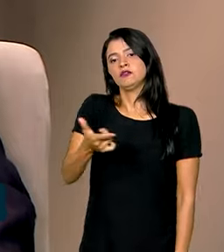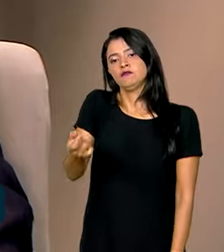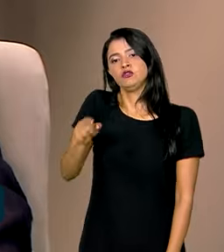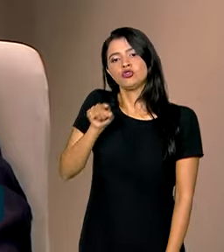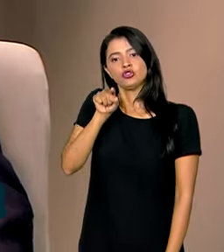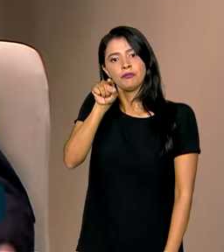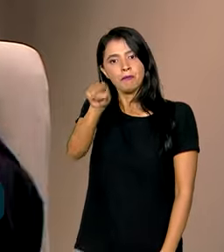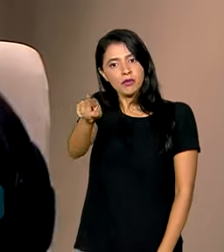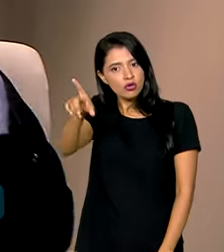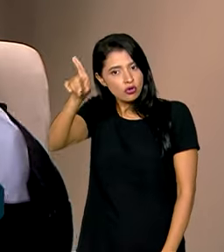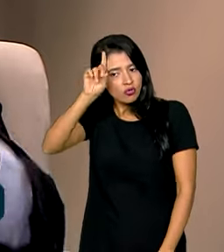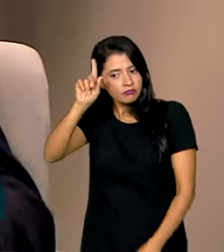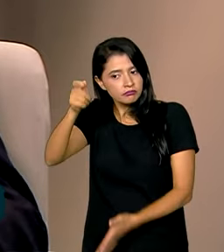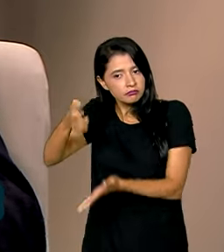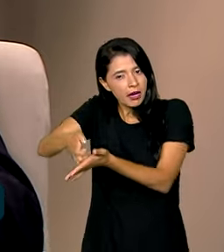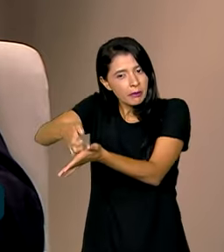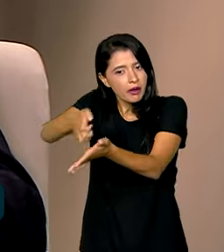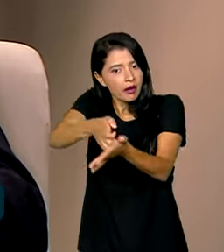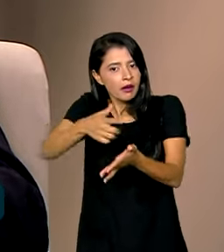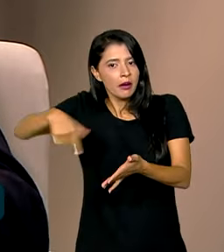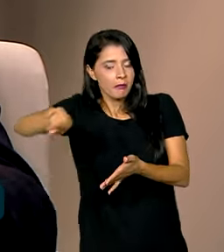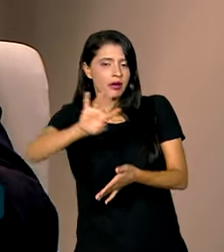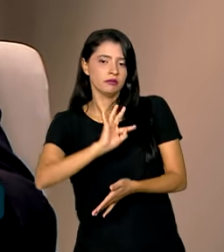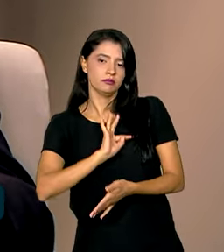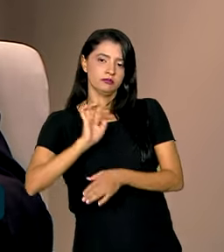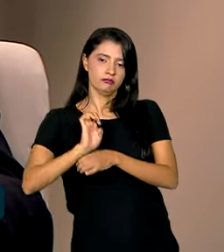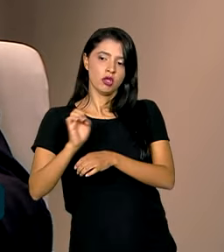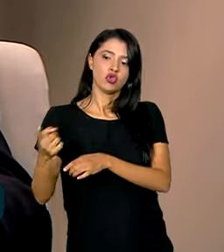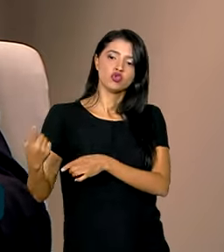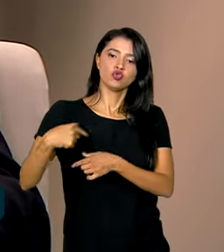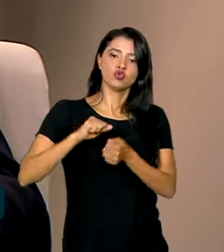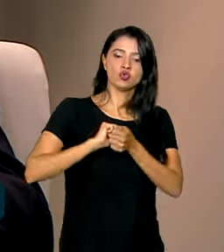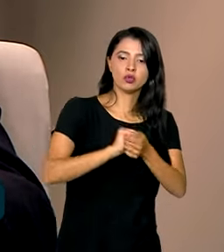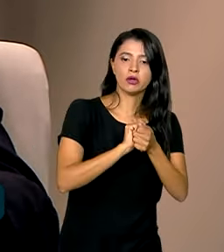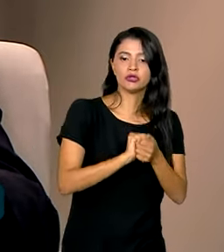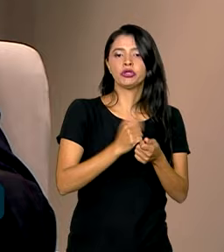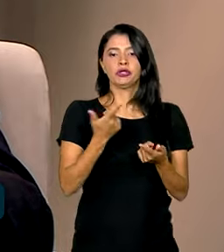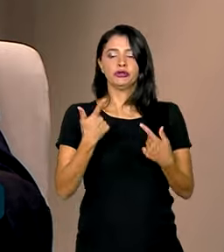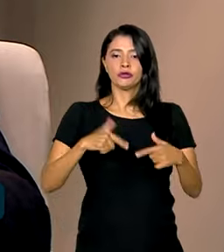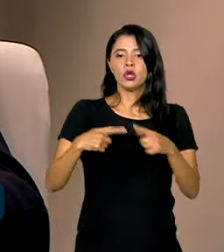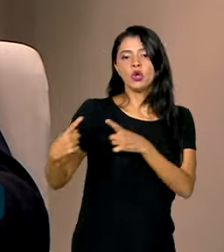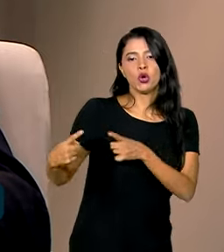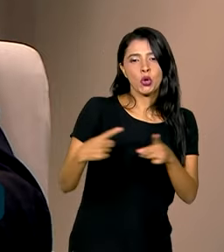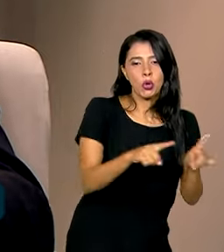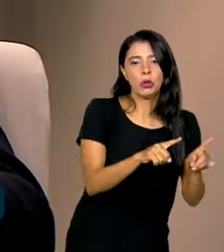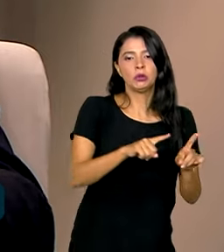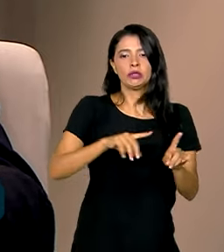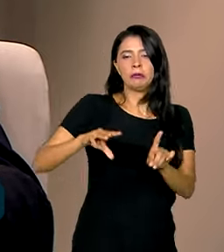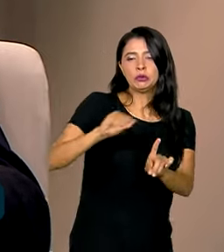para as polícias estaduais fazendo a operação conosco, de combate ao abuso sexual contra crianças, de combate ao